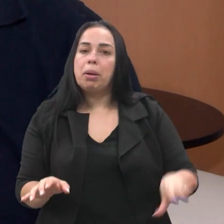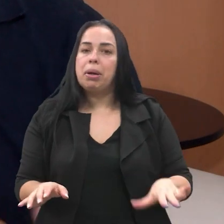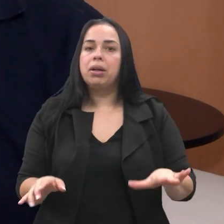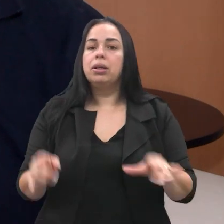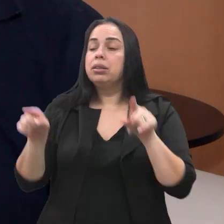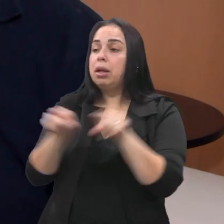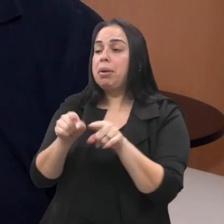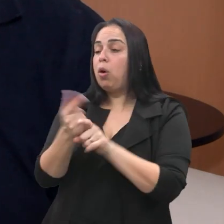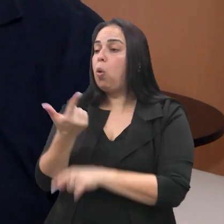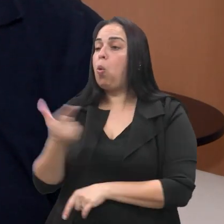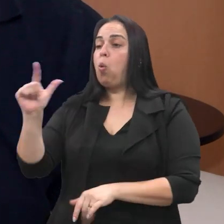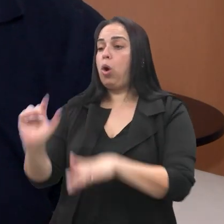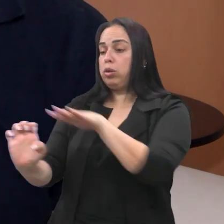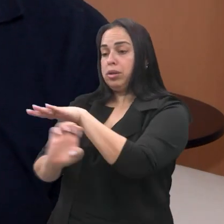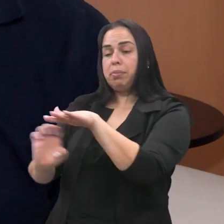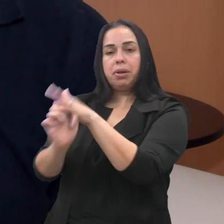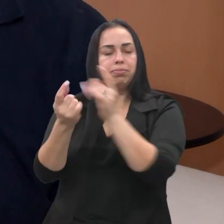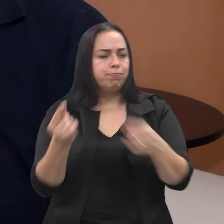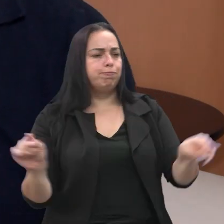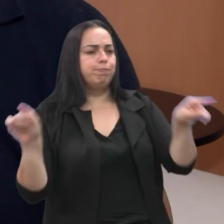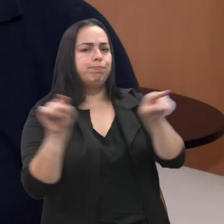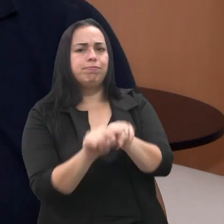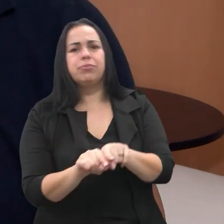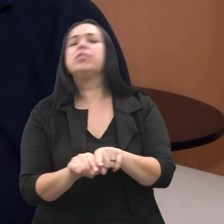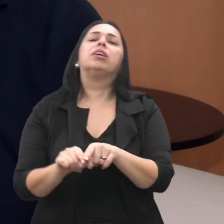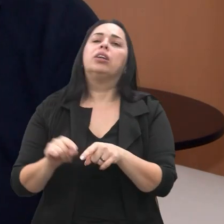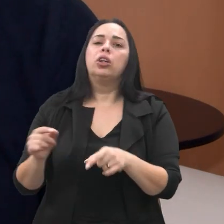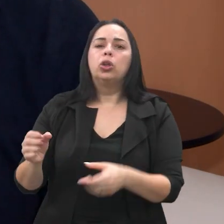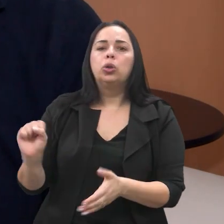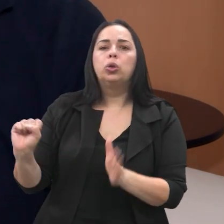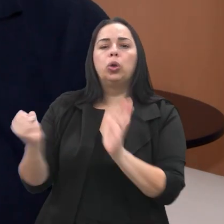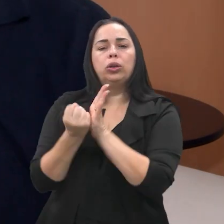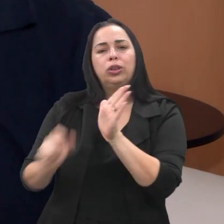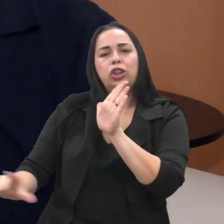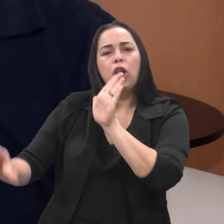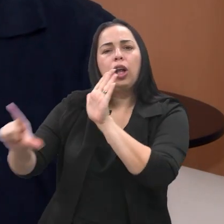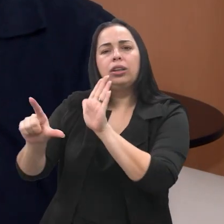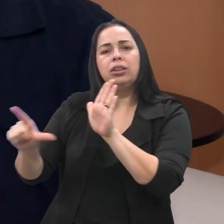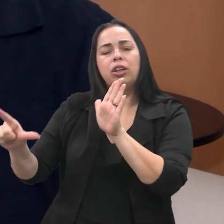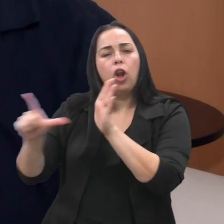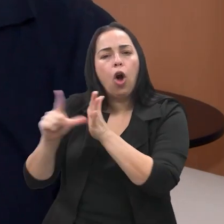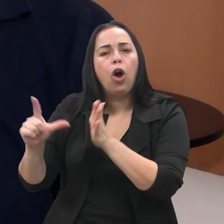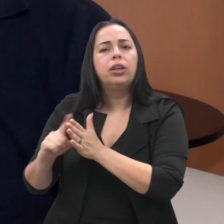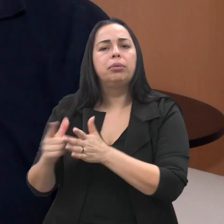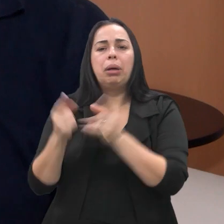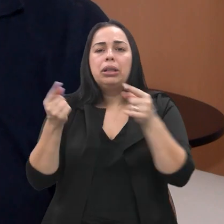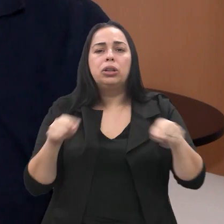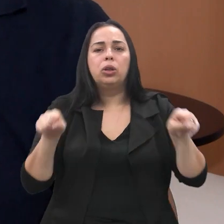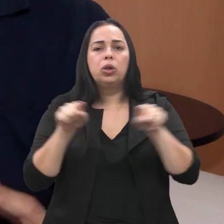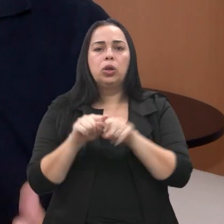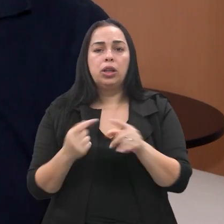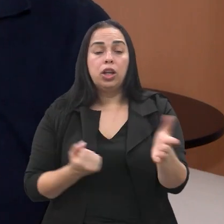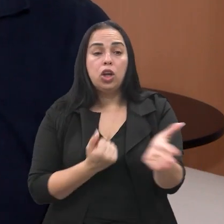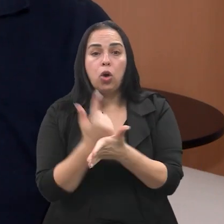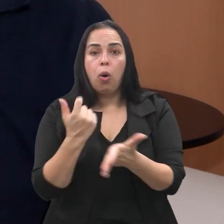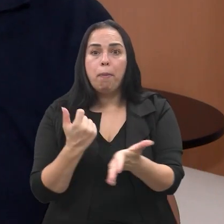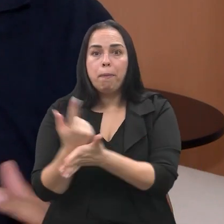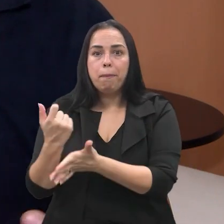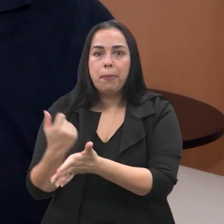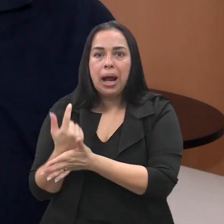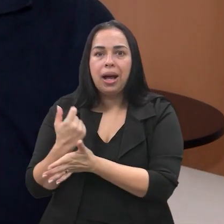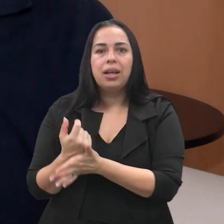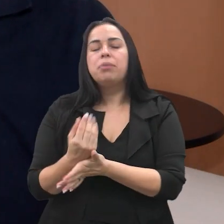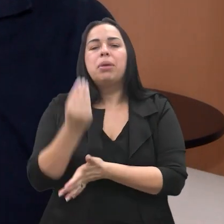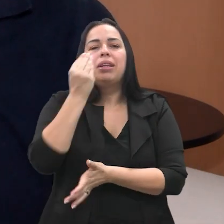Juntar com outros empreendedores do meio do café, donos de cafeteria, donos de marca de café, assim como eu, para que a gente juntasse e comprasse